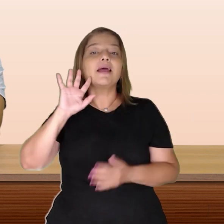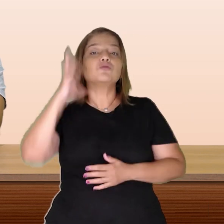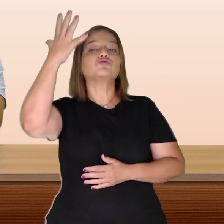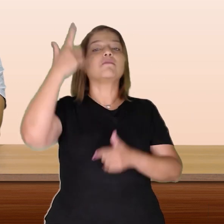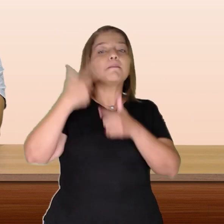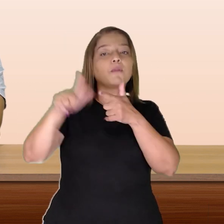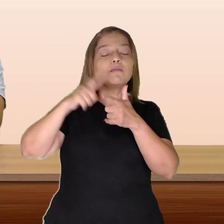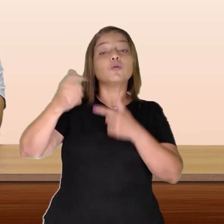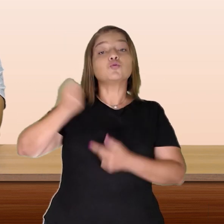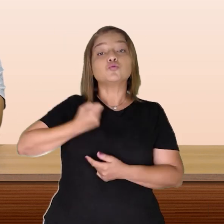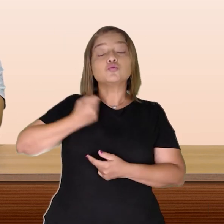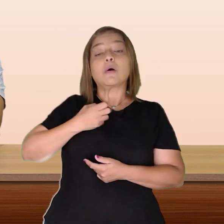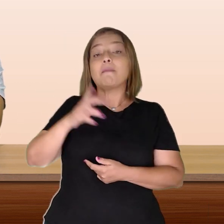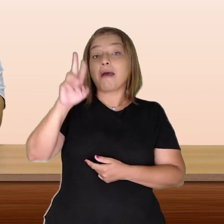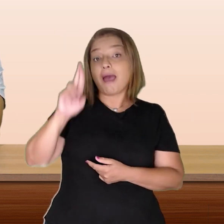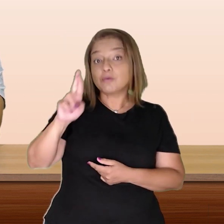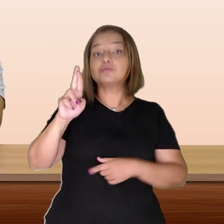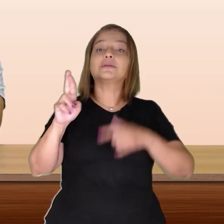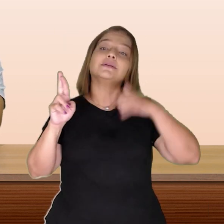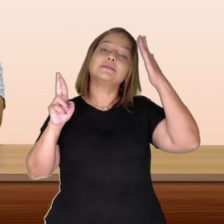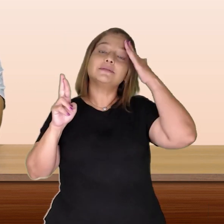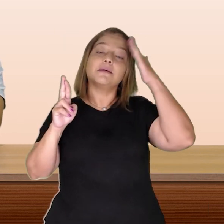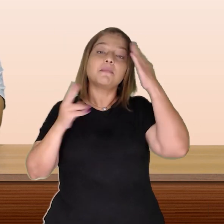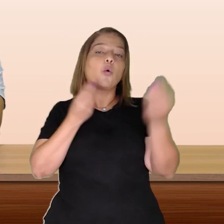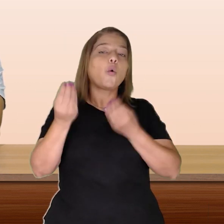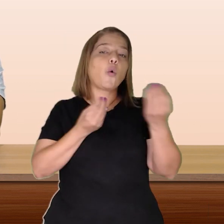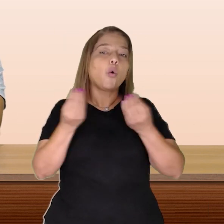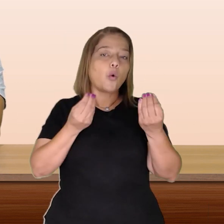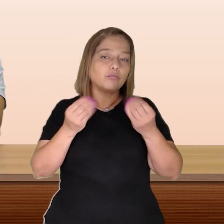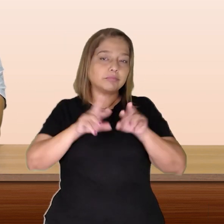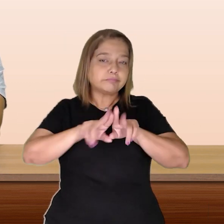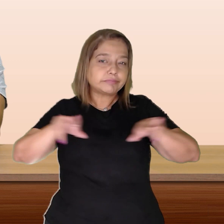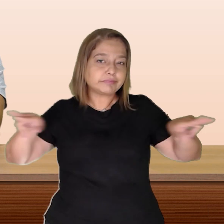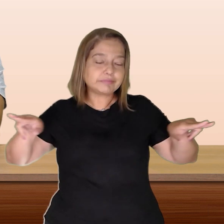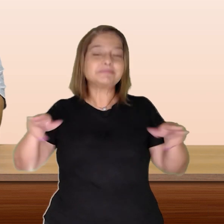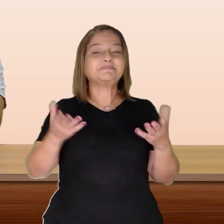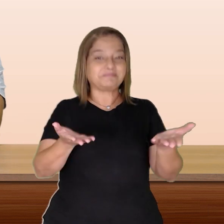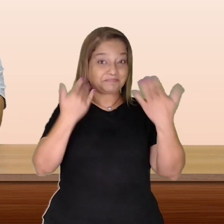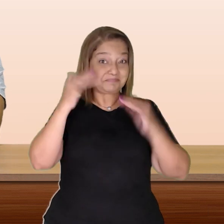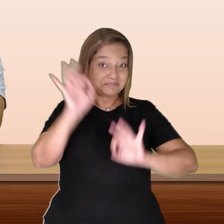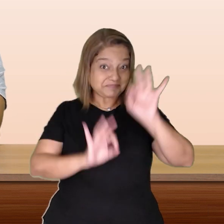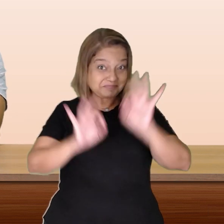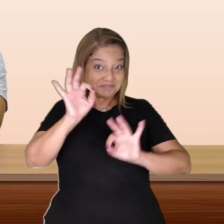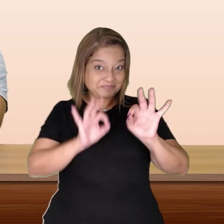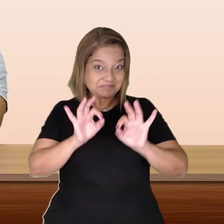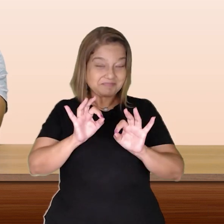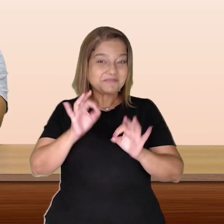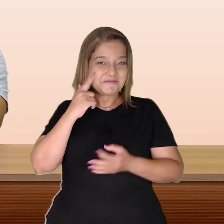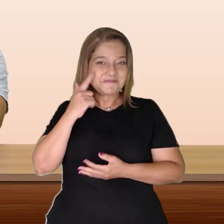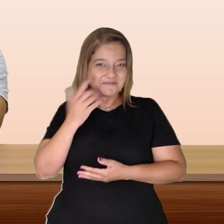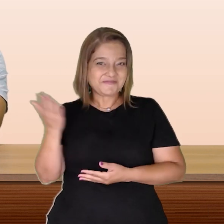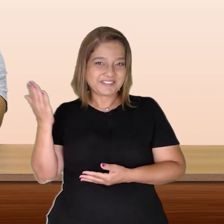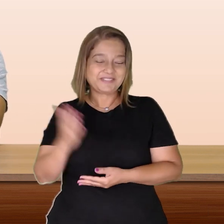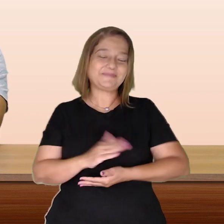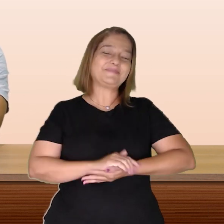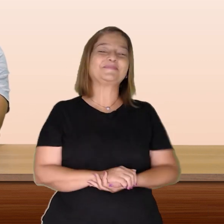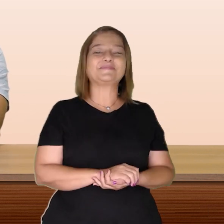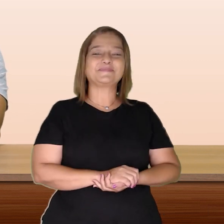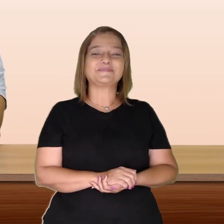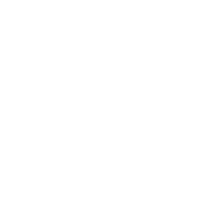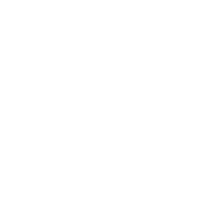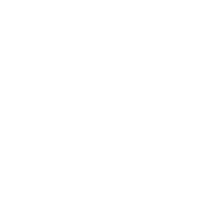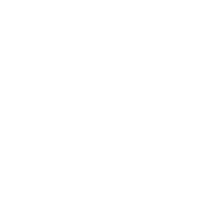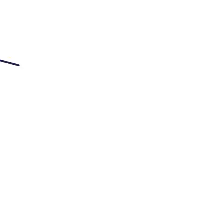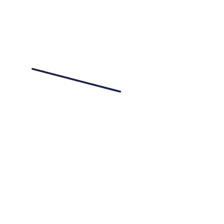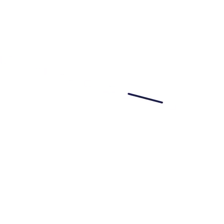problema com números racionais envolvendo as operações. Preparados para essa aula topíssima? Vamos lá!